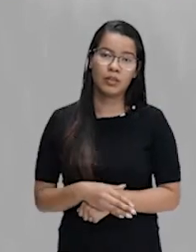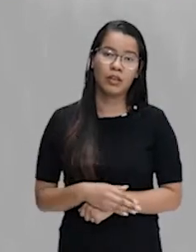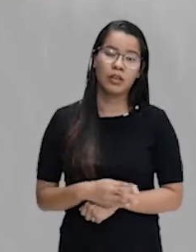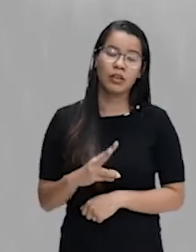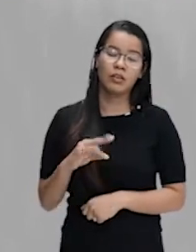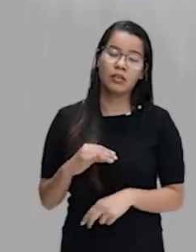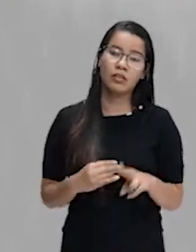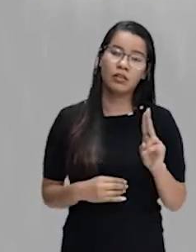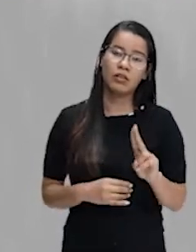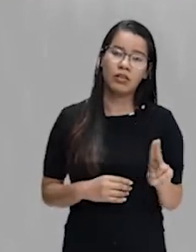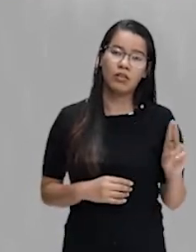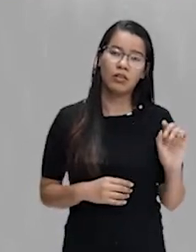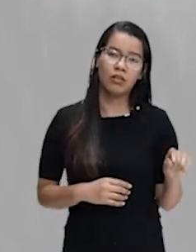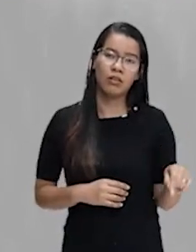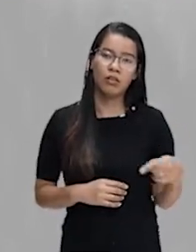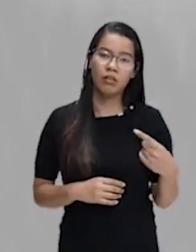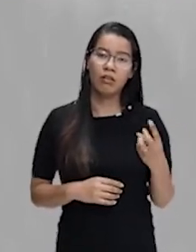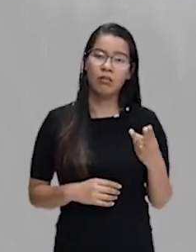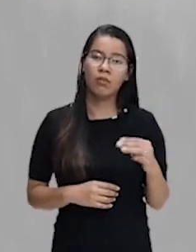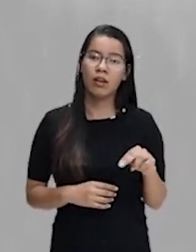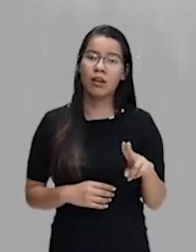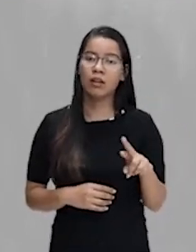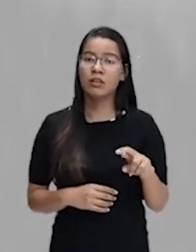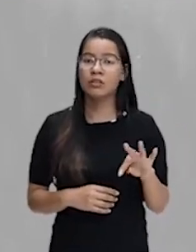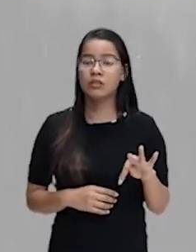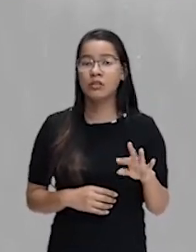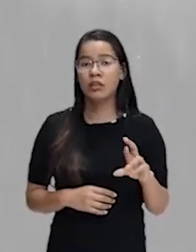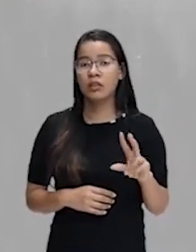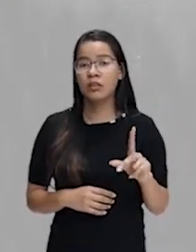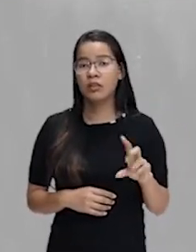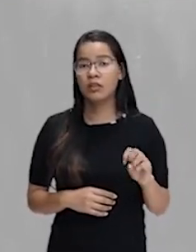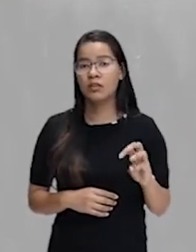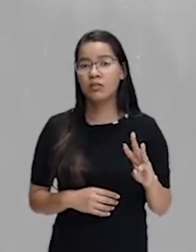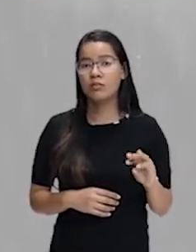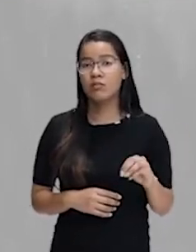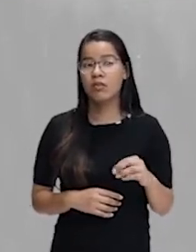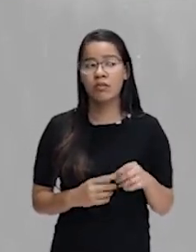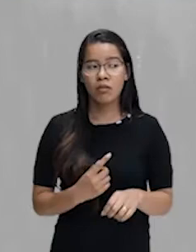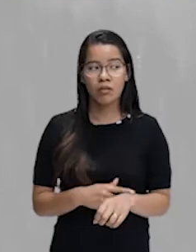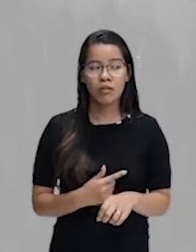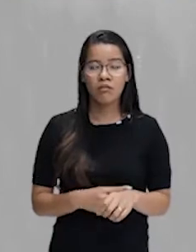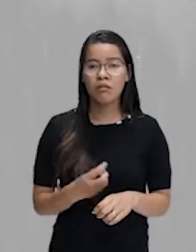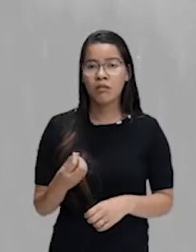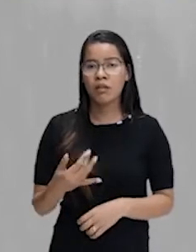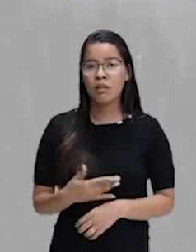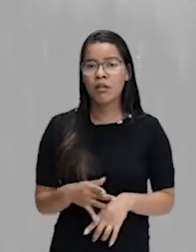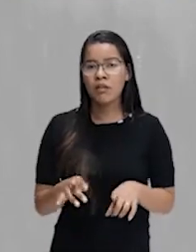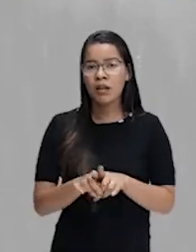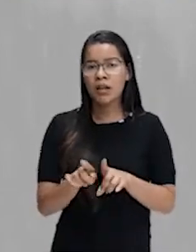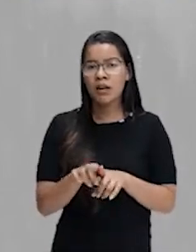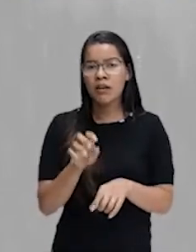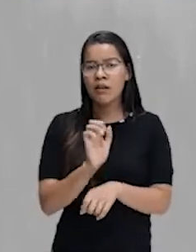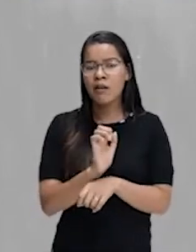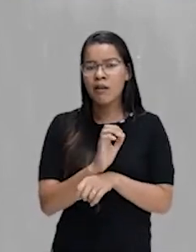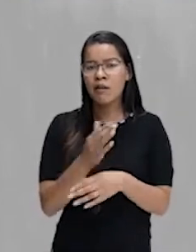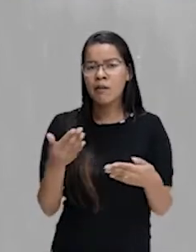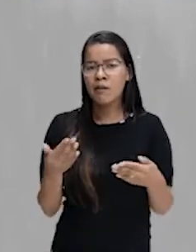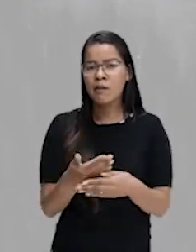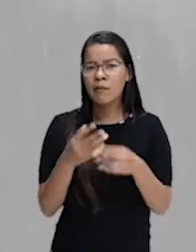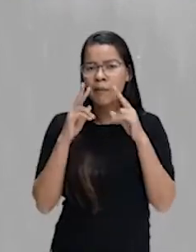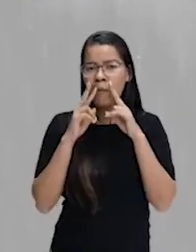muito utilizado mais tarde pelo mercantilismo durante os tempos modernos, durante a presença dos estados modernos. Olha